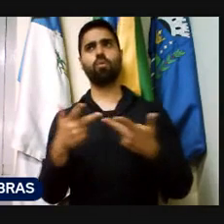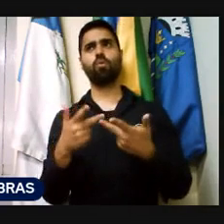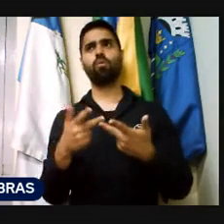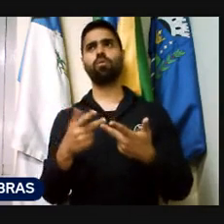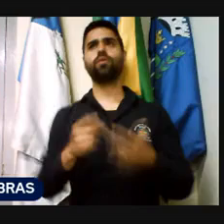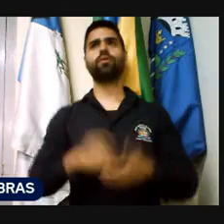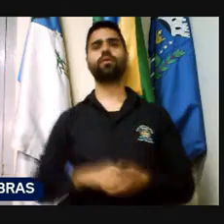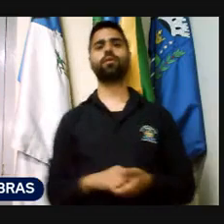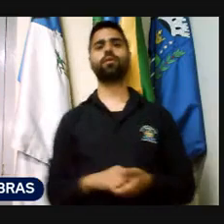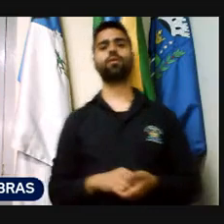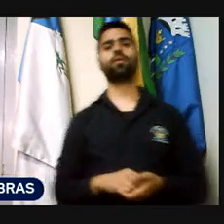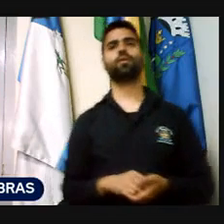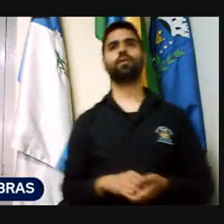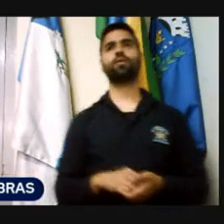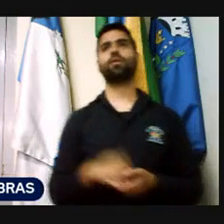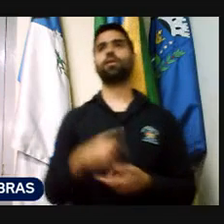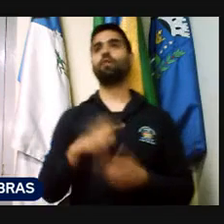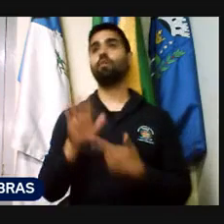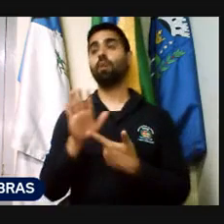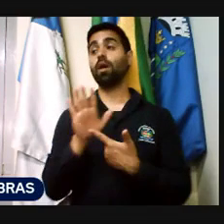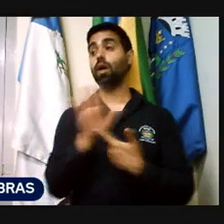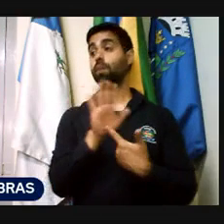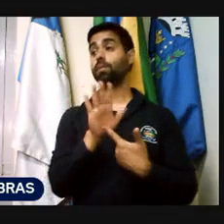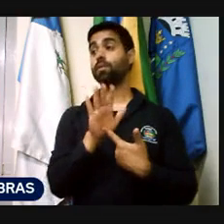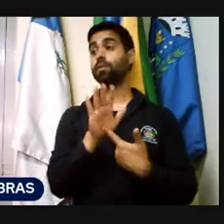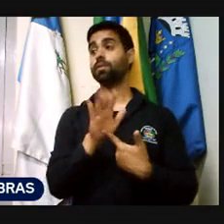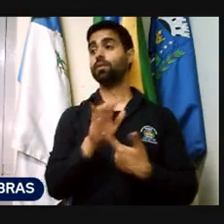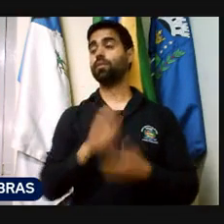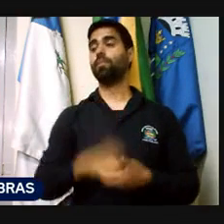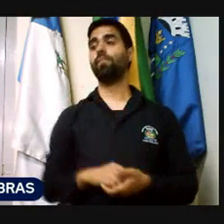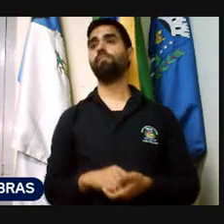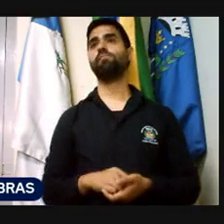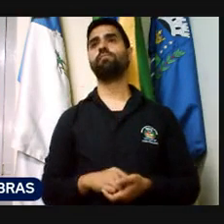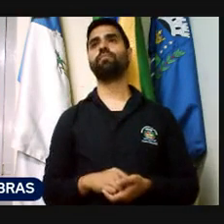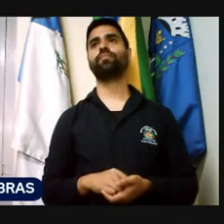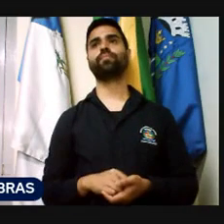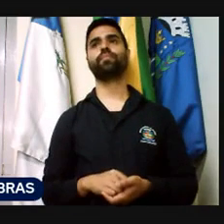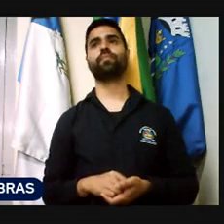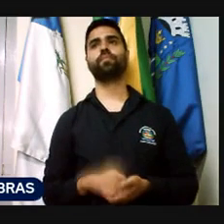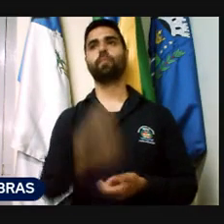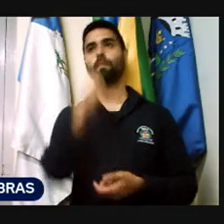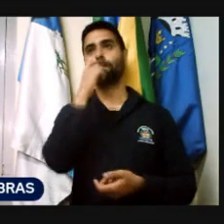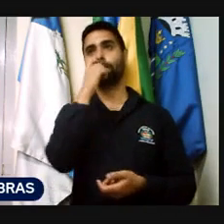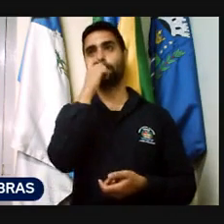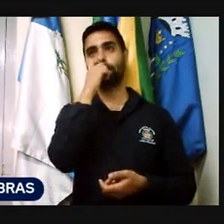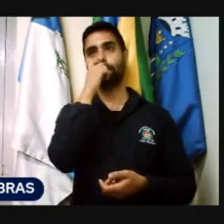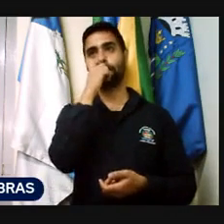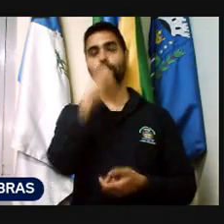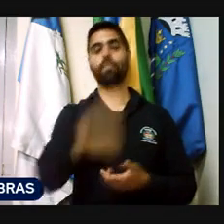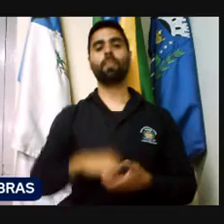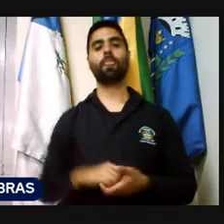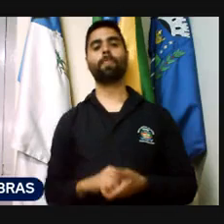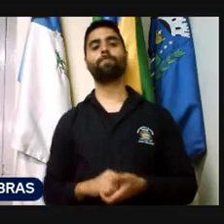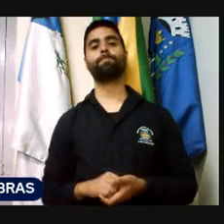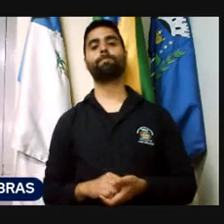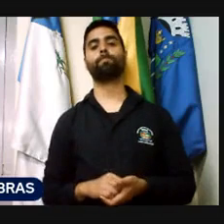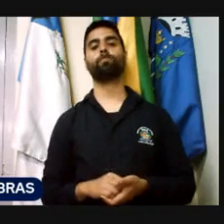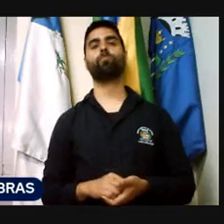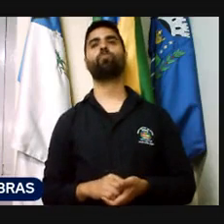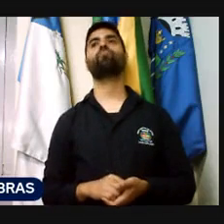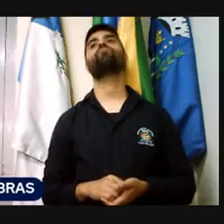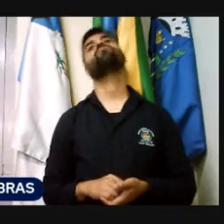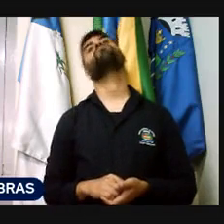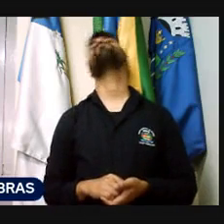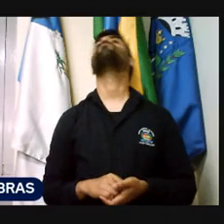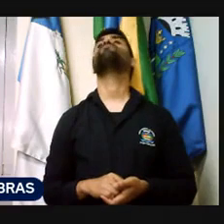digno de uma apresentação mesmo. E nesse intuito, já movimentando e trazendo